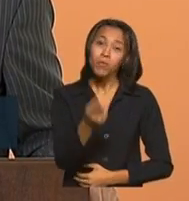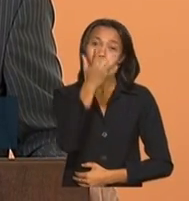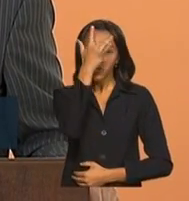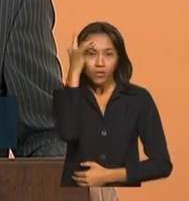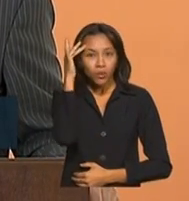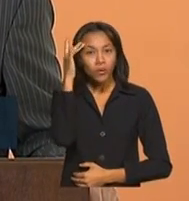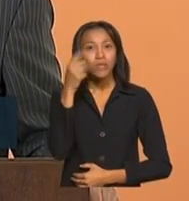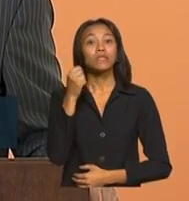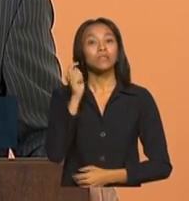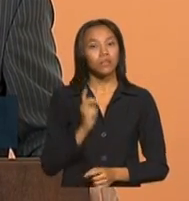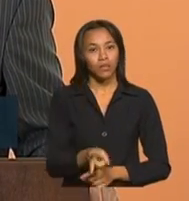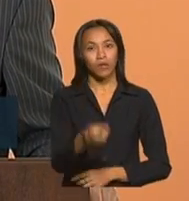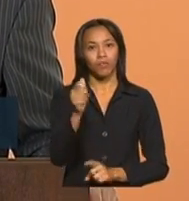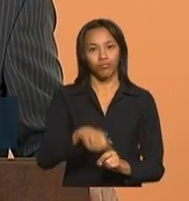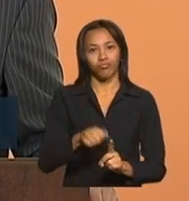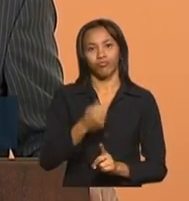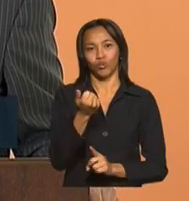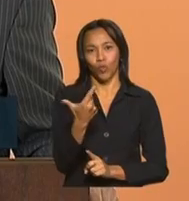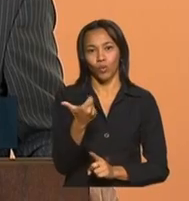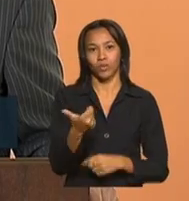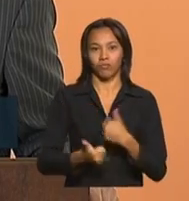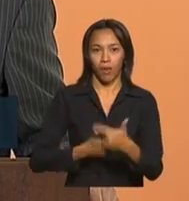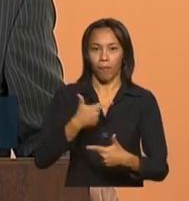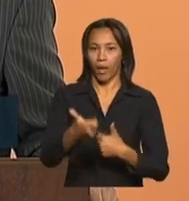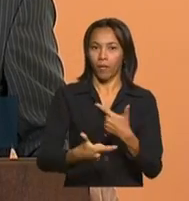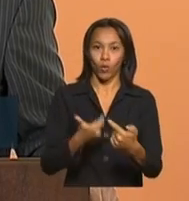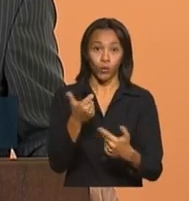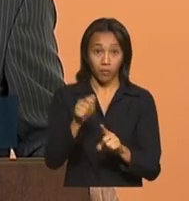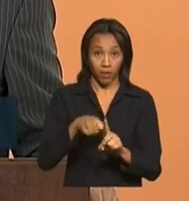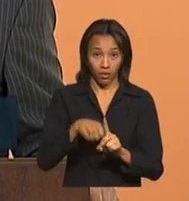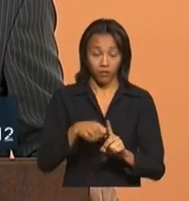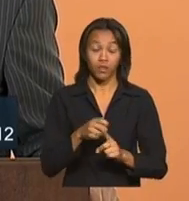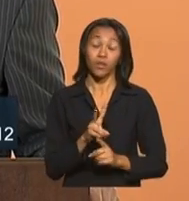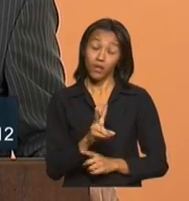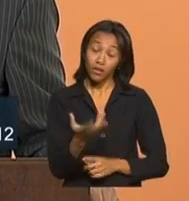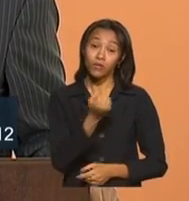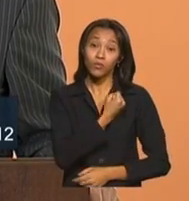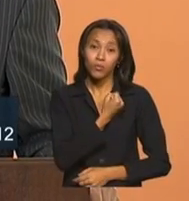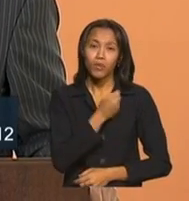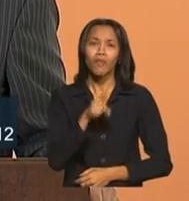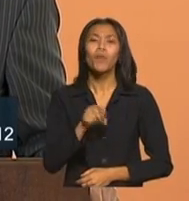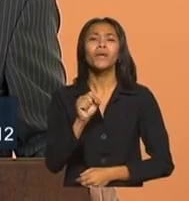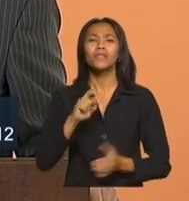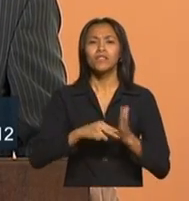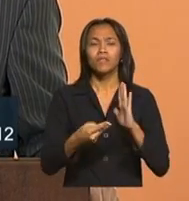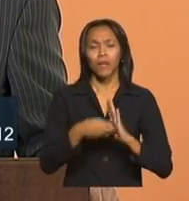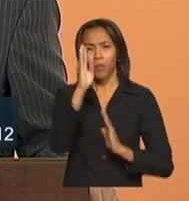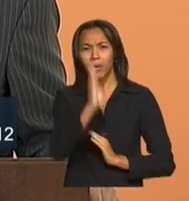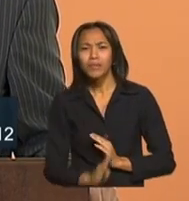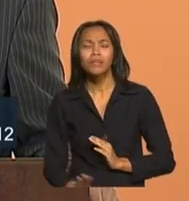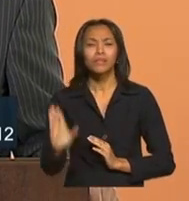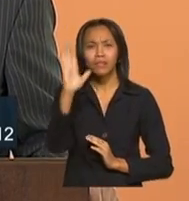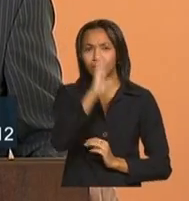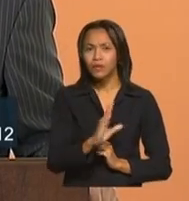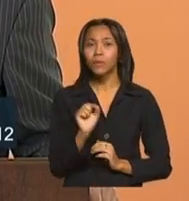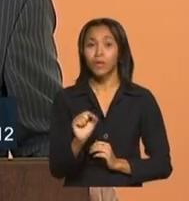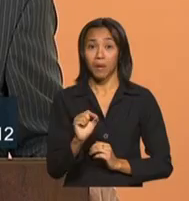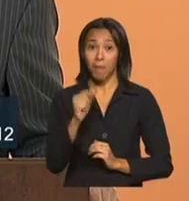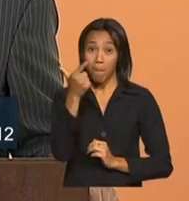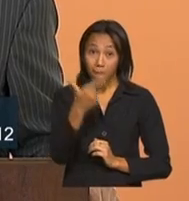cada 12 meses. Esse enorme contingente poderia significar para o nosso país poder contar com mais